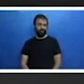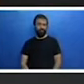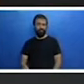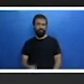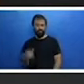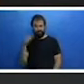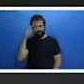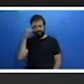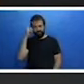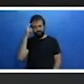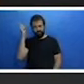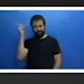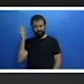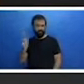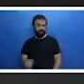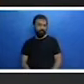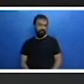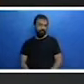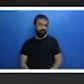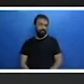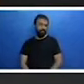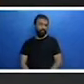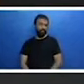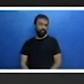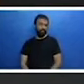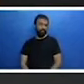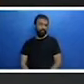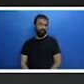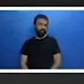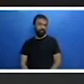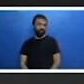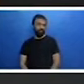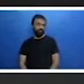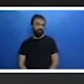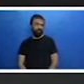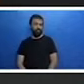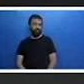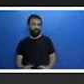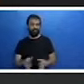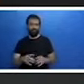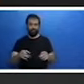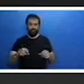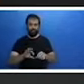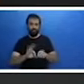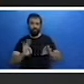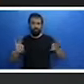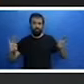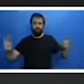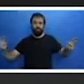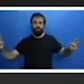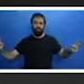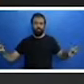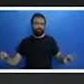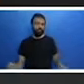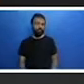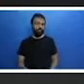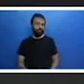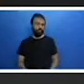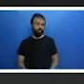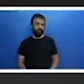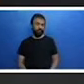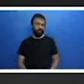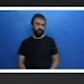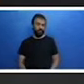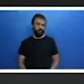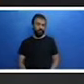primeiro desafio fácil né Vamos tentar fazer o menos assim usando uma objeto maior tá um bastãozinho o bastãozinho